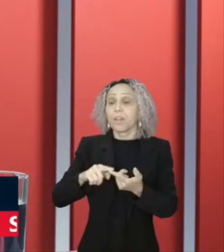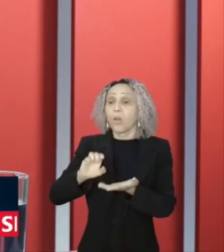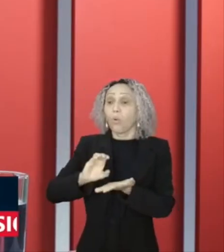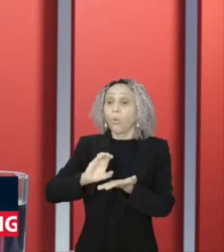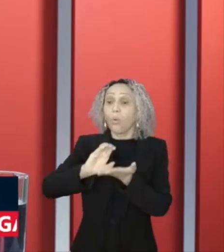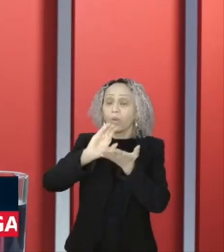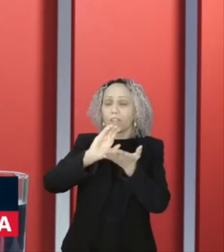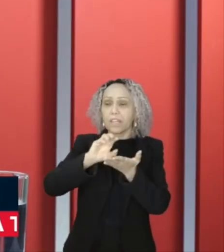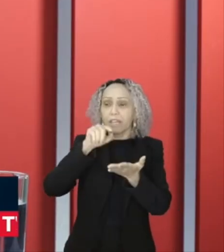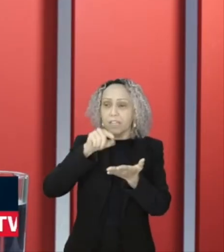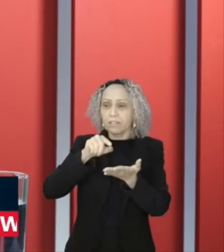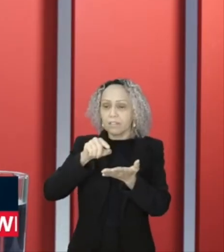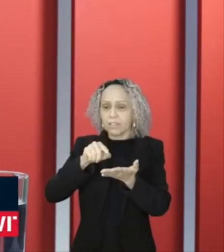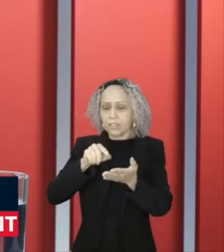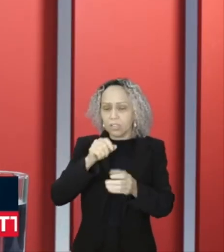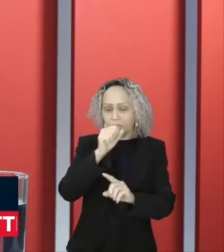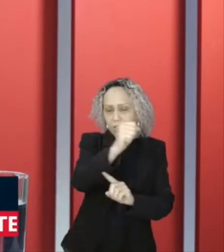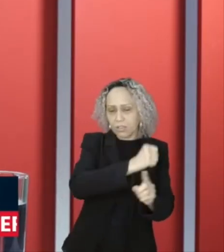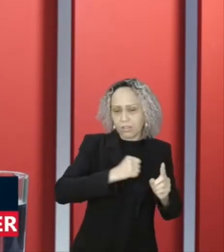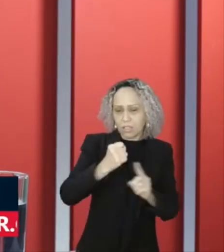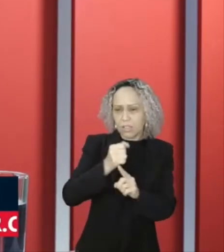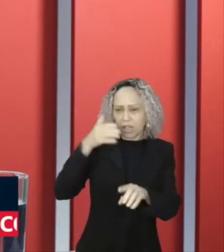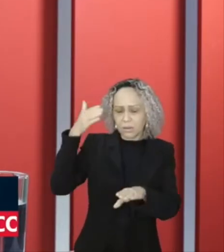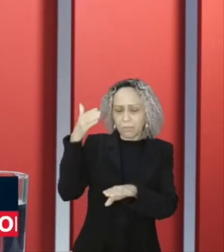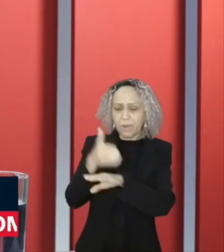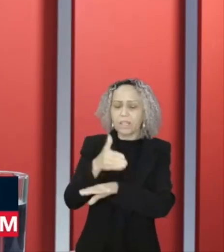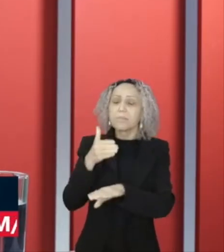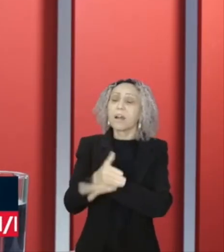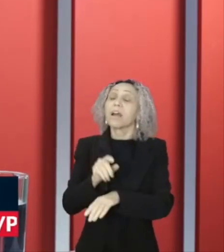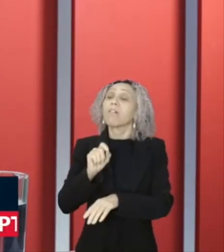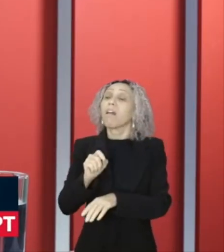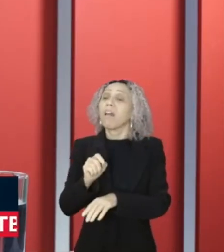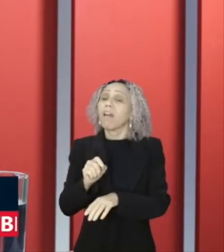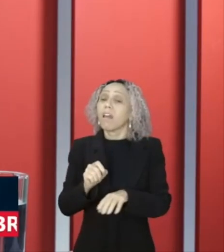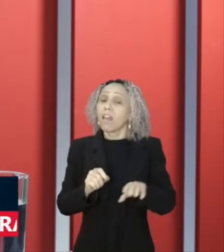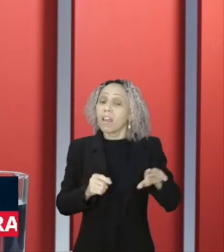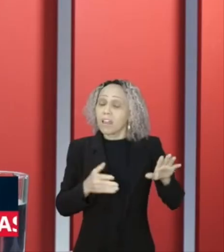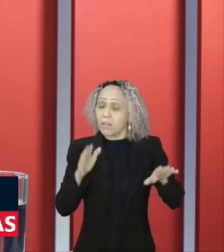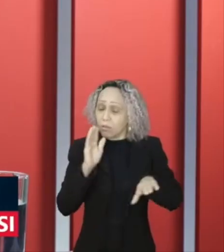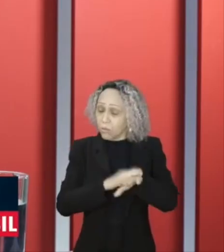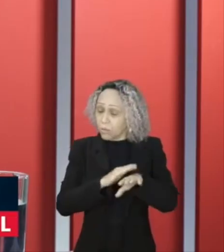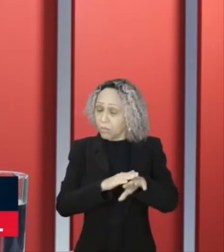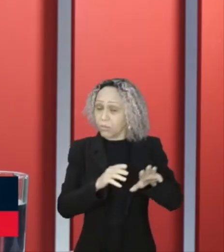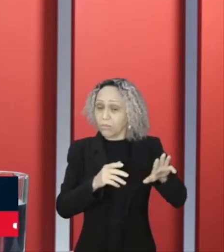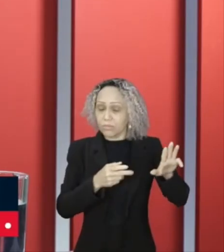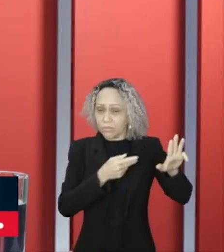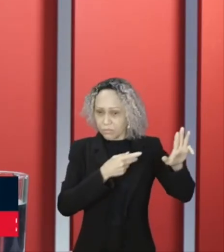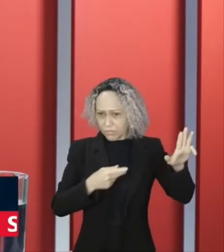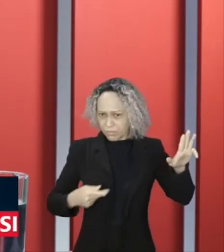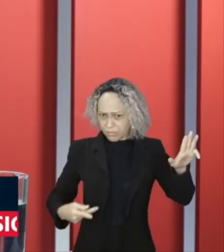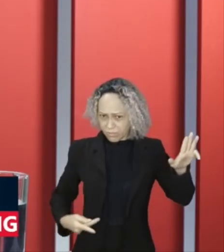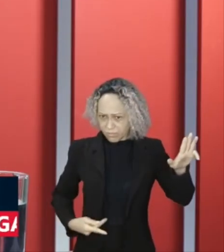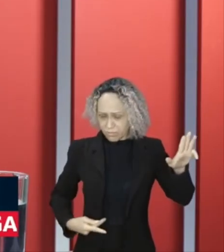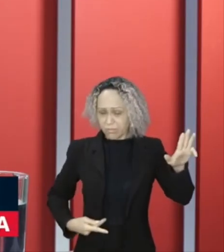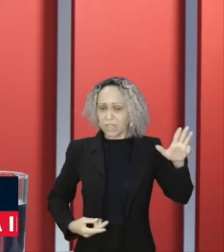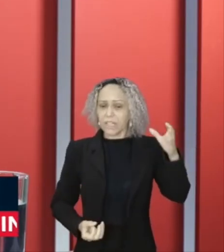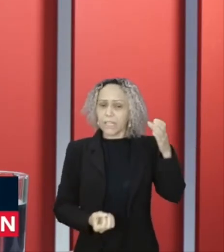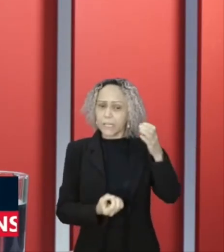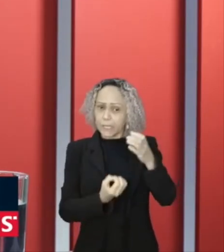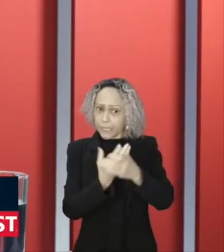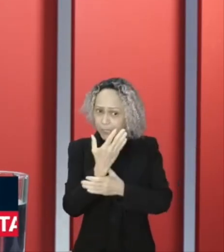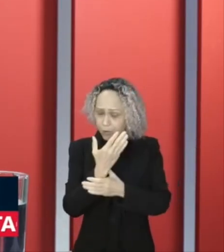uma novidade desse governo, foi criada por uma decisão pessoal do presidente durante a transição de governo,